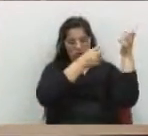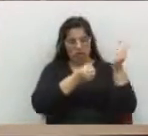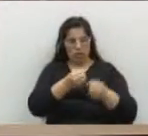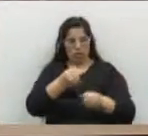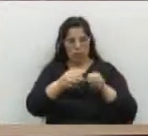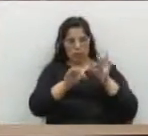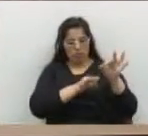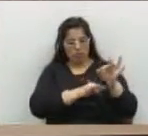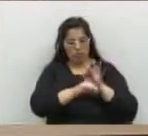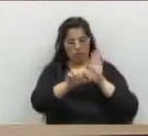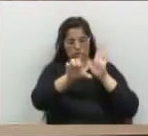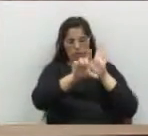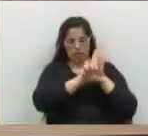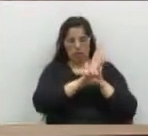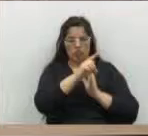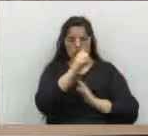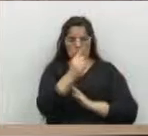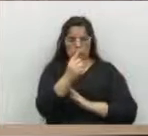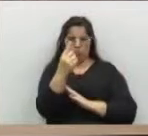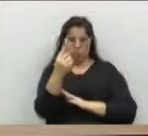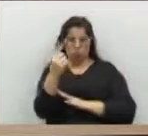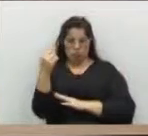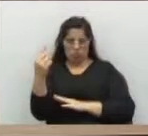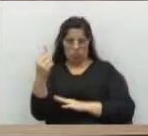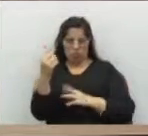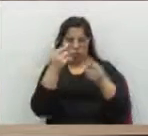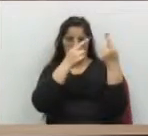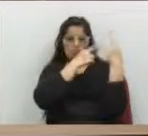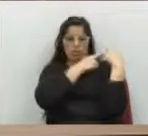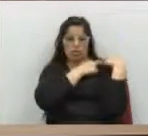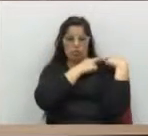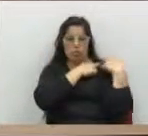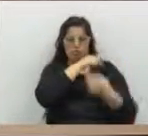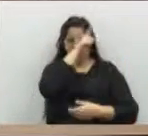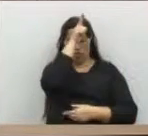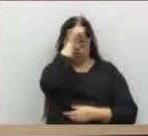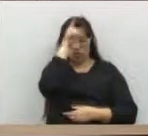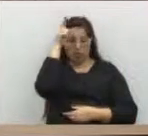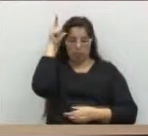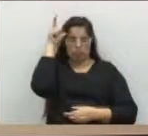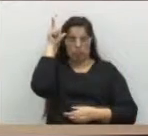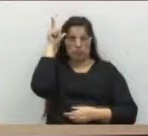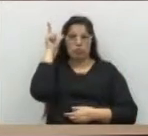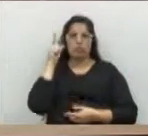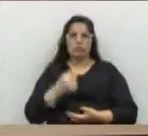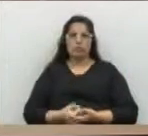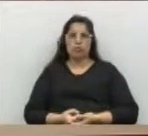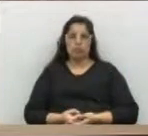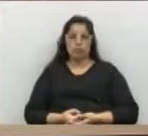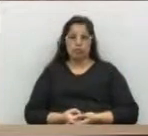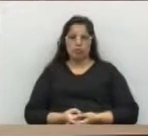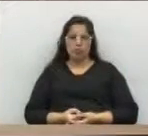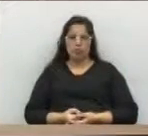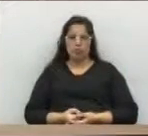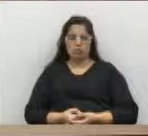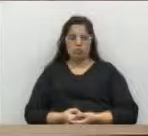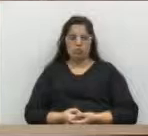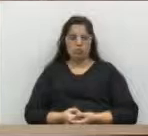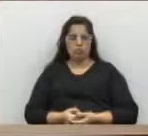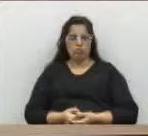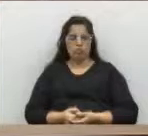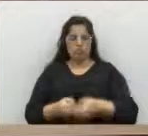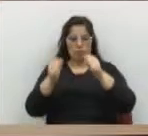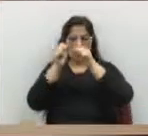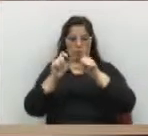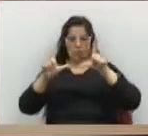Lei 111/2015, autor, vereador Luiz Fernando Silveira, Luizinho da Casa Quil, perpetuar o nome